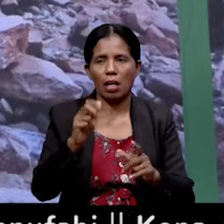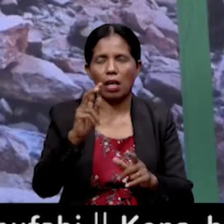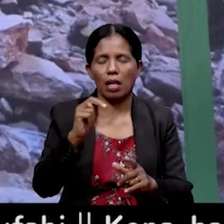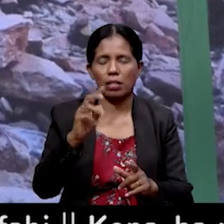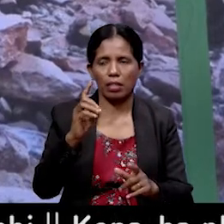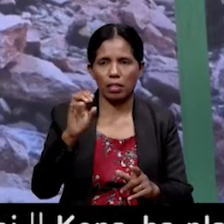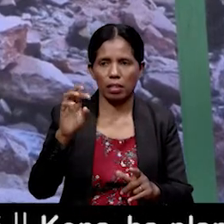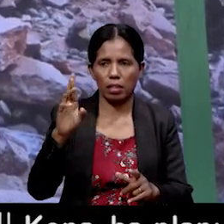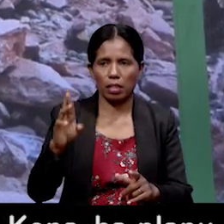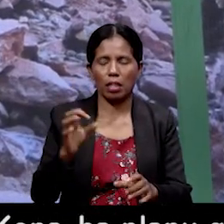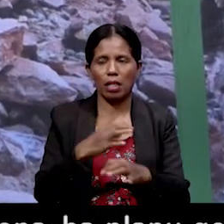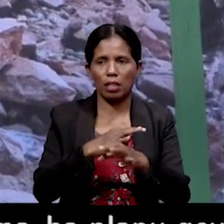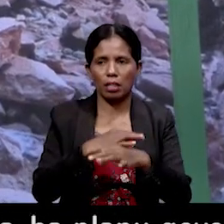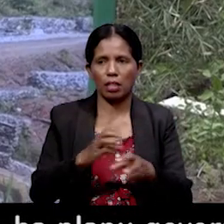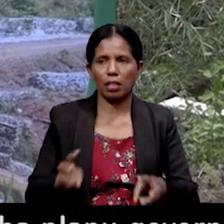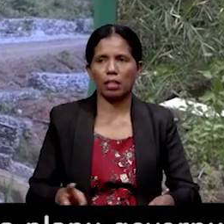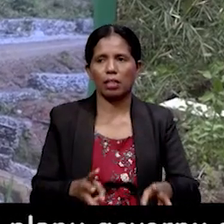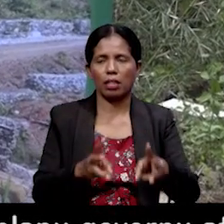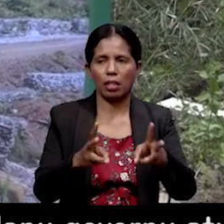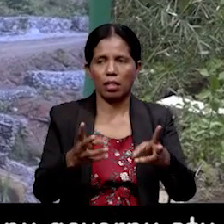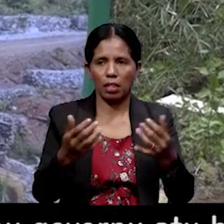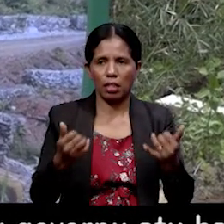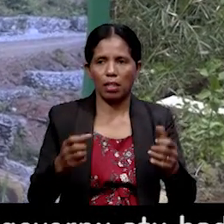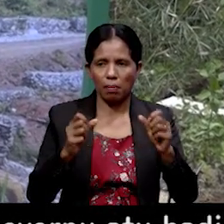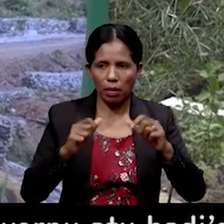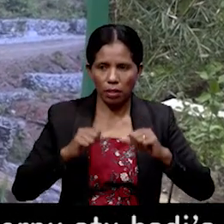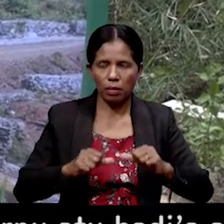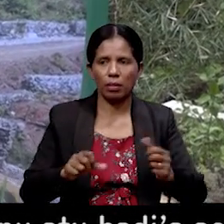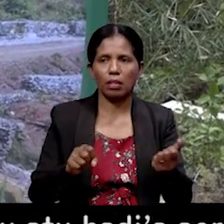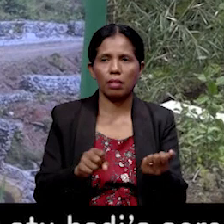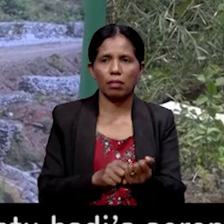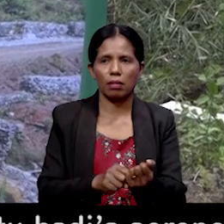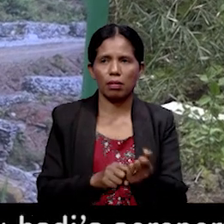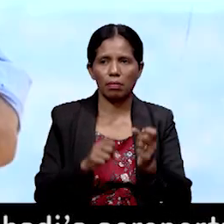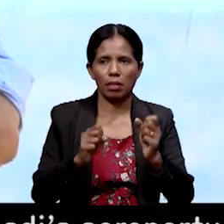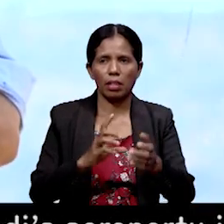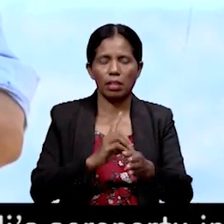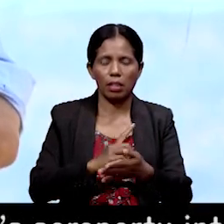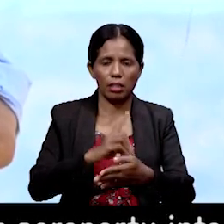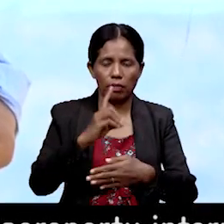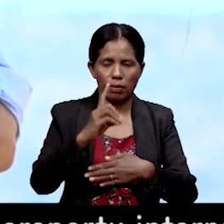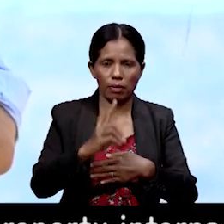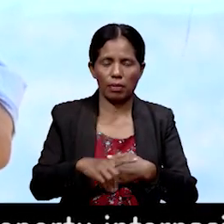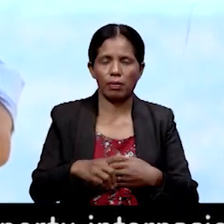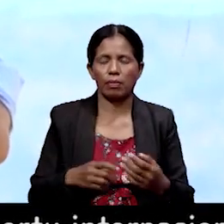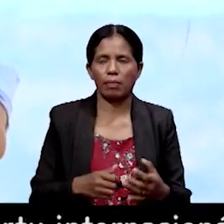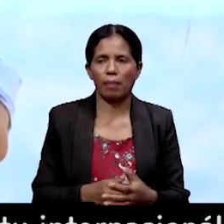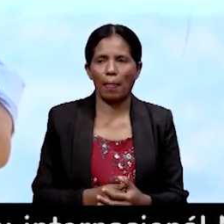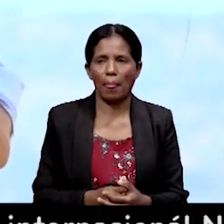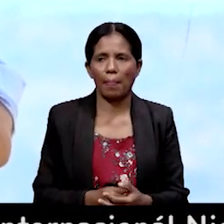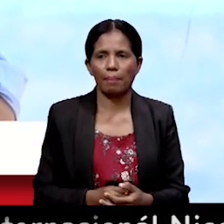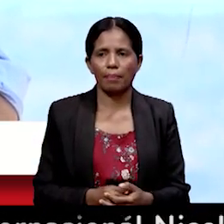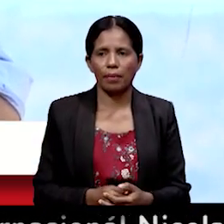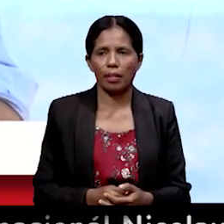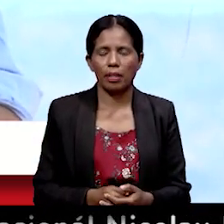Hateten, reabilitação estrada rural Hirakne, bele contribui para o desenvolvimento rural. A reabilitação estrada